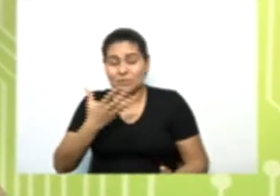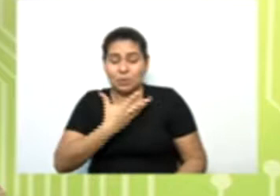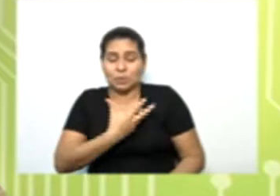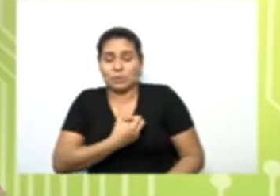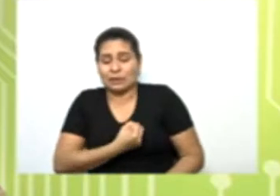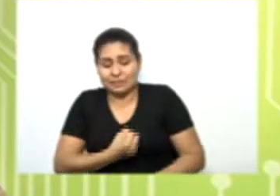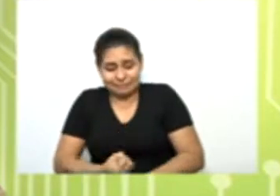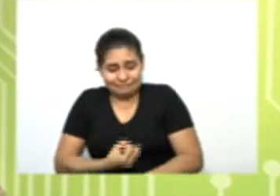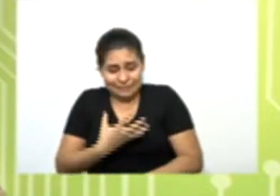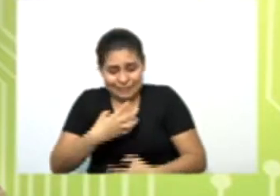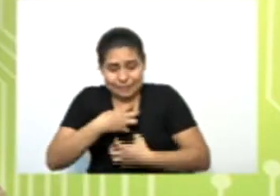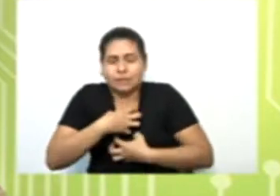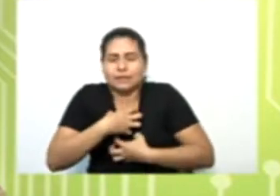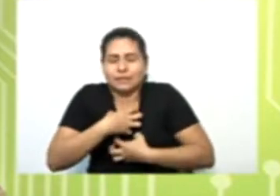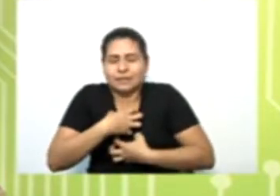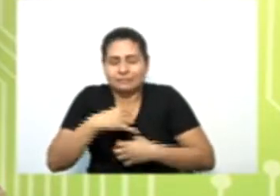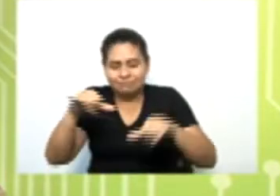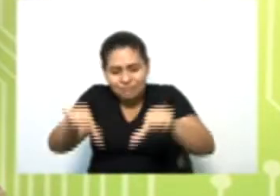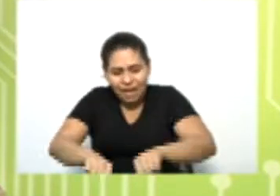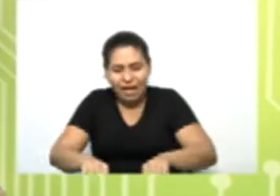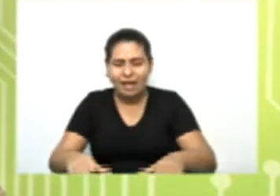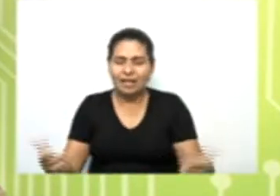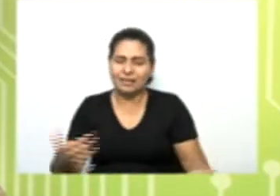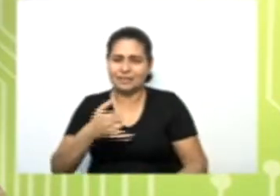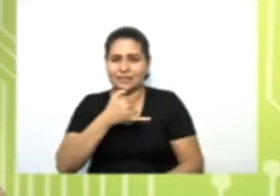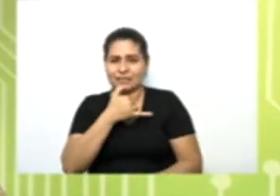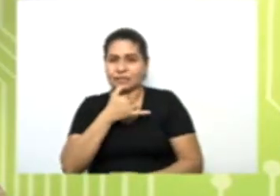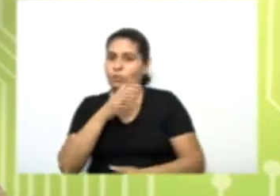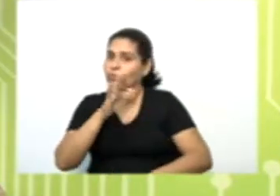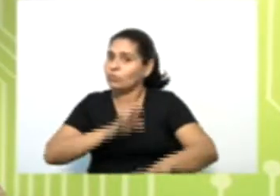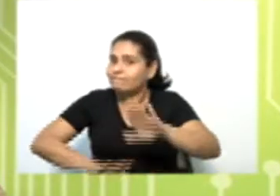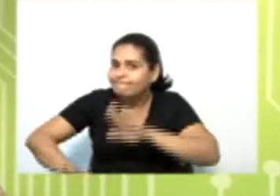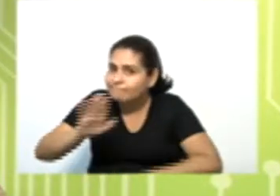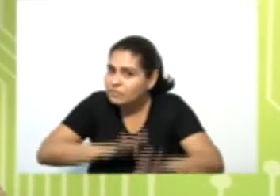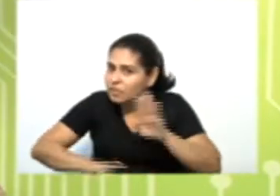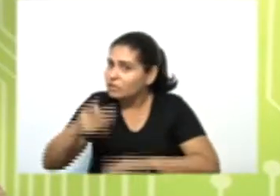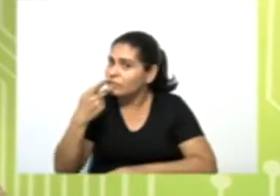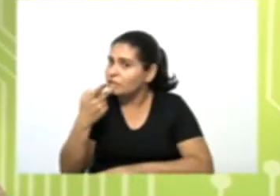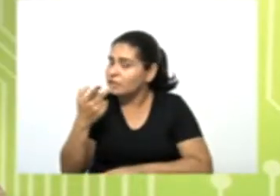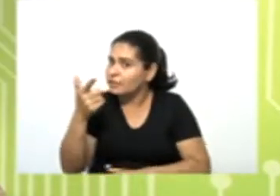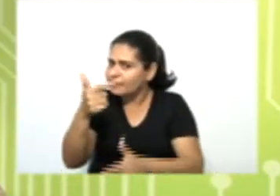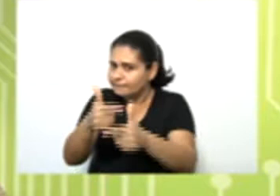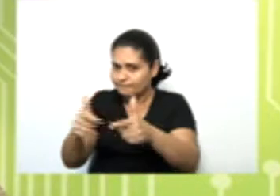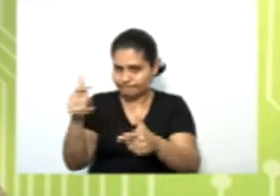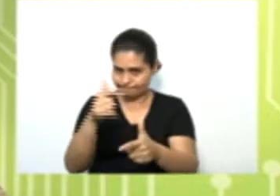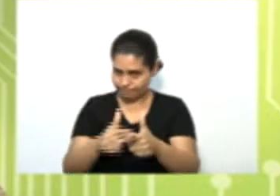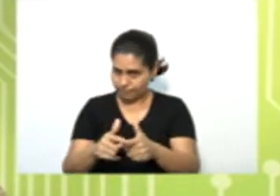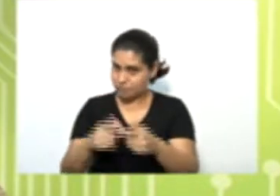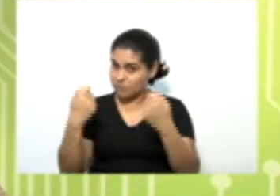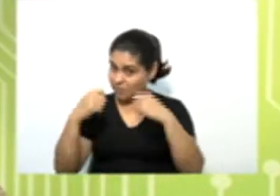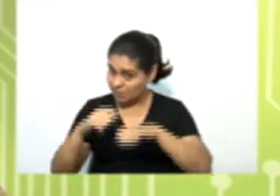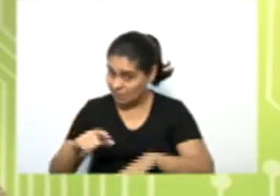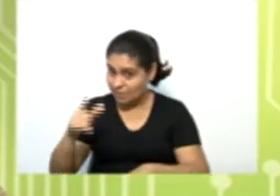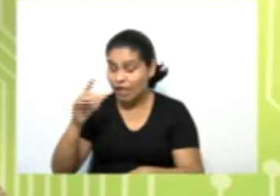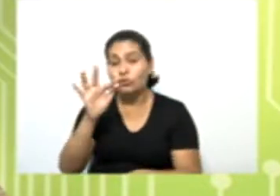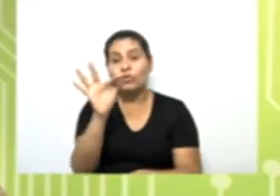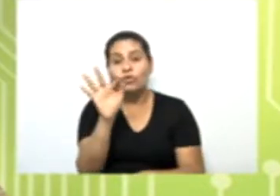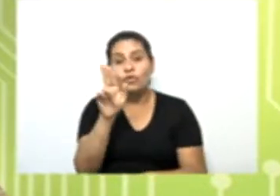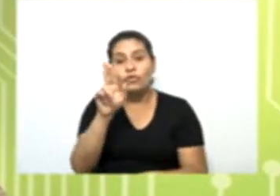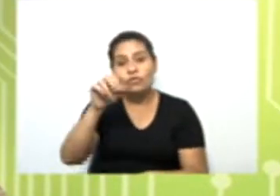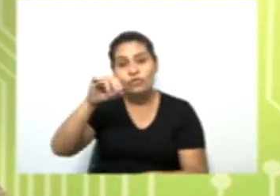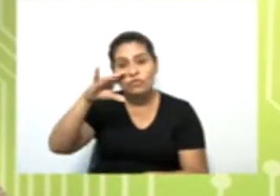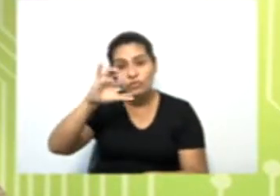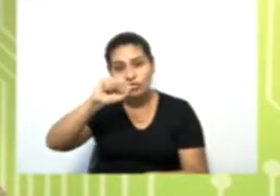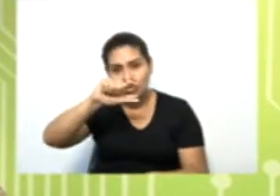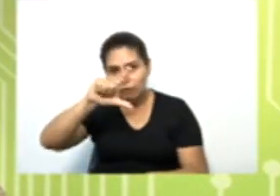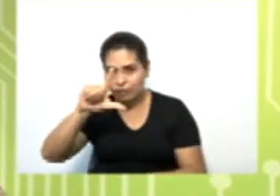né, emocionalmente, a tua autoestima baixa. Então, cuidado quando entrar no conflito. Leve para o lado funcional, não leve